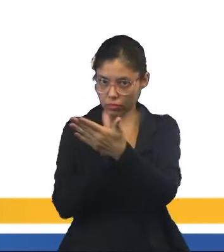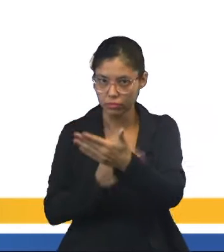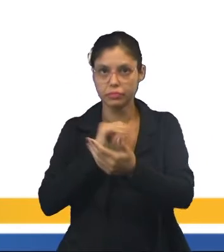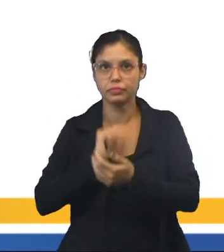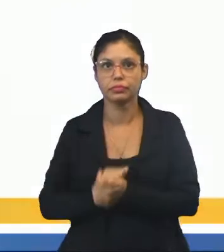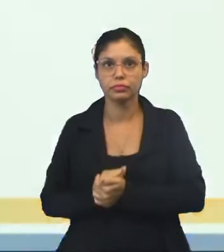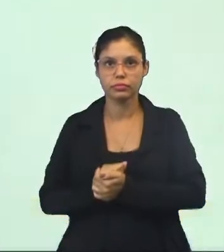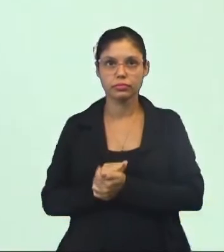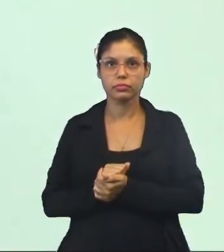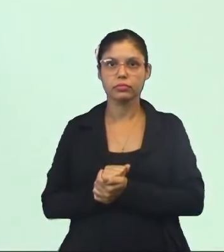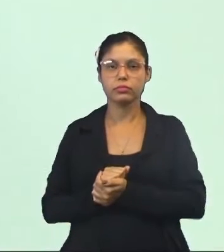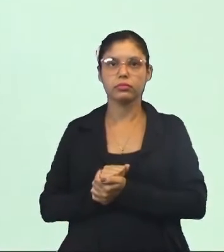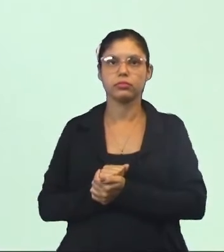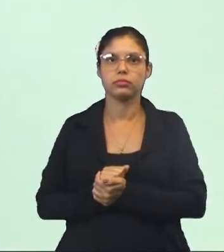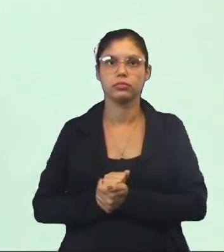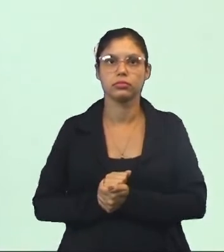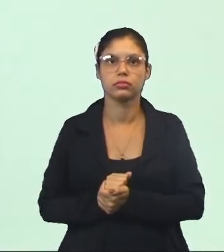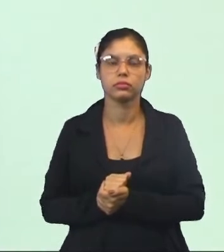desenhá-la.